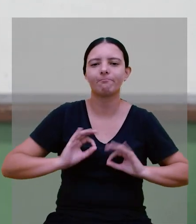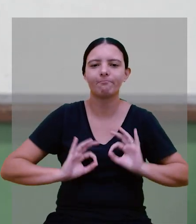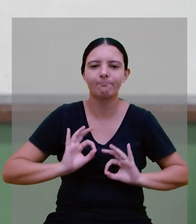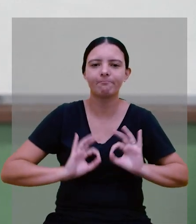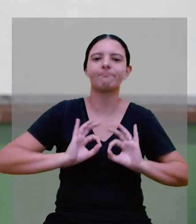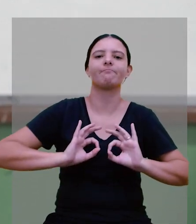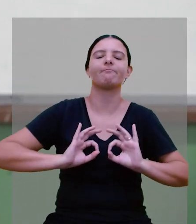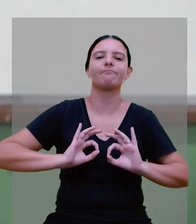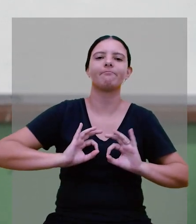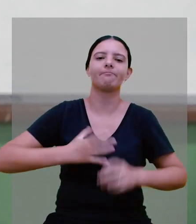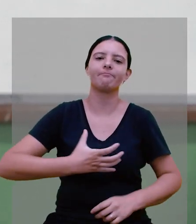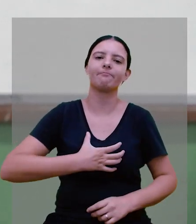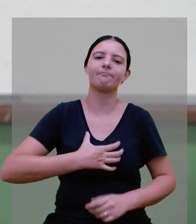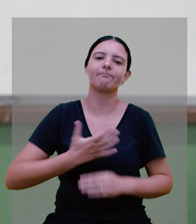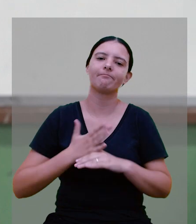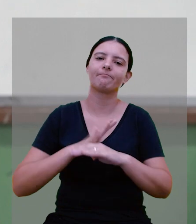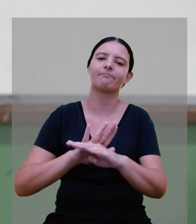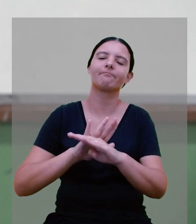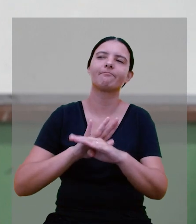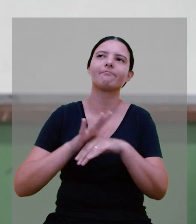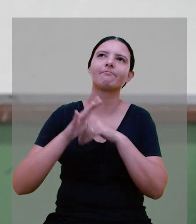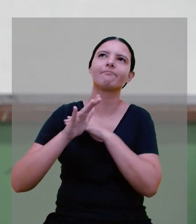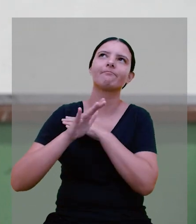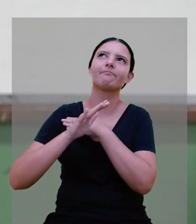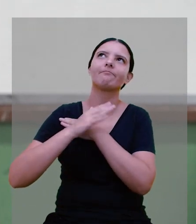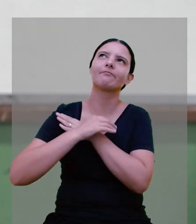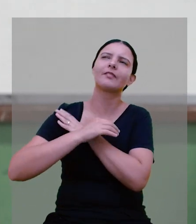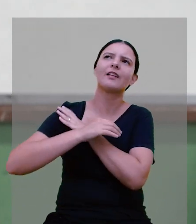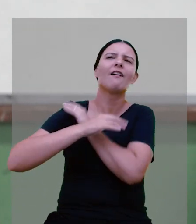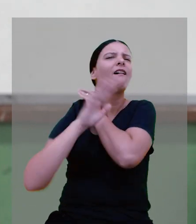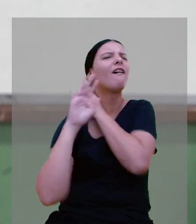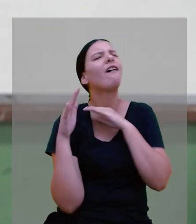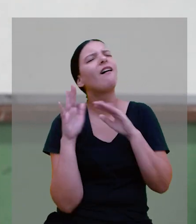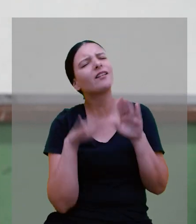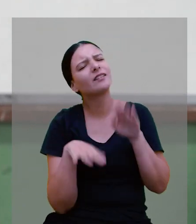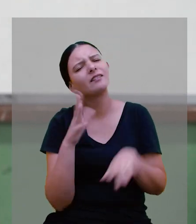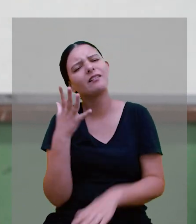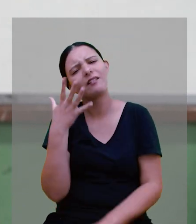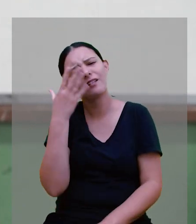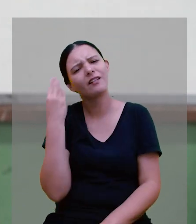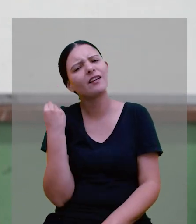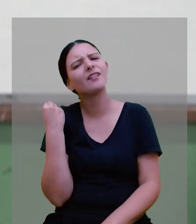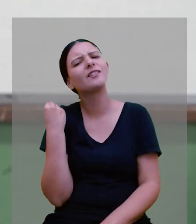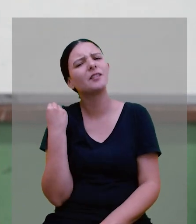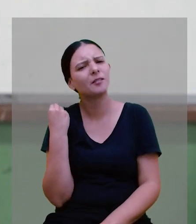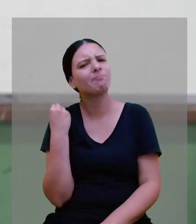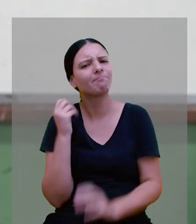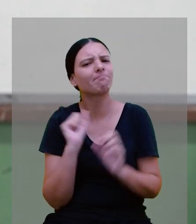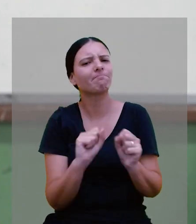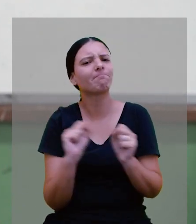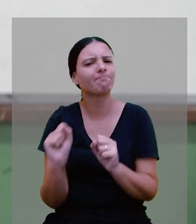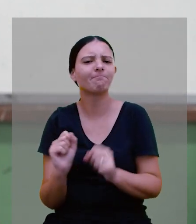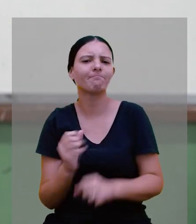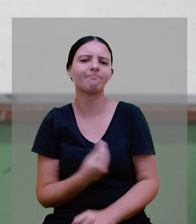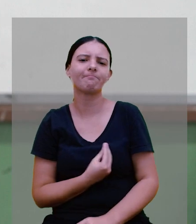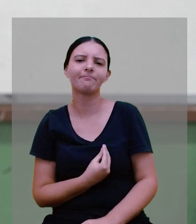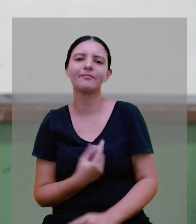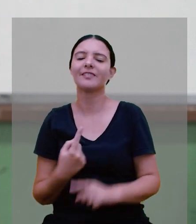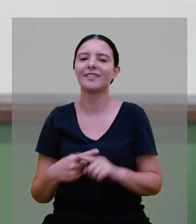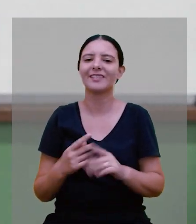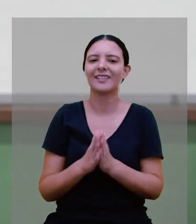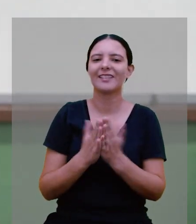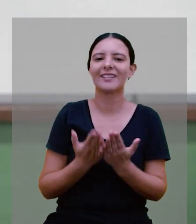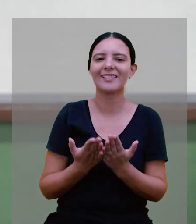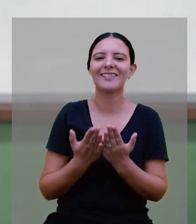sentimentos. E às vezes a gente esquece que existe esse poder, né? Que um livro